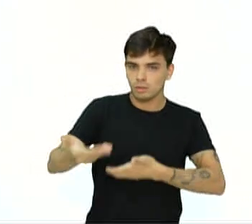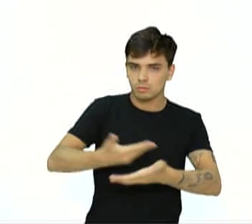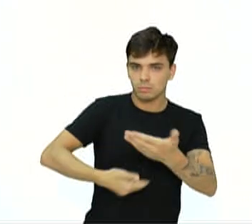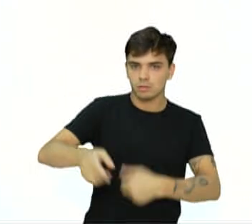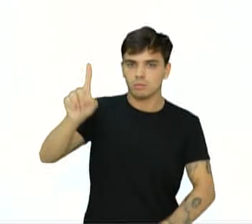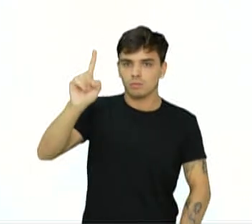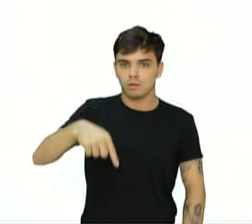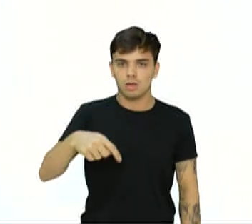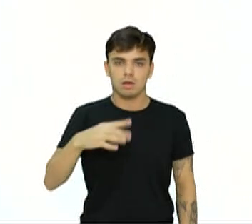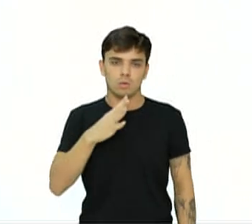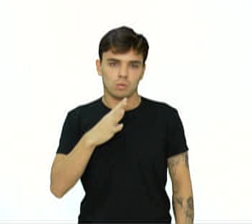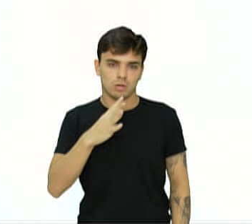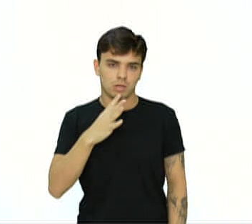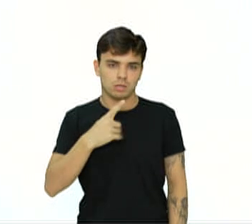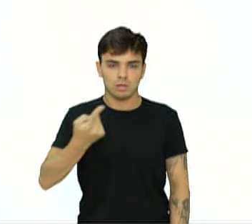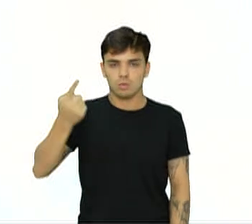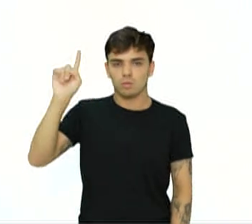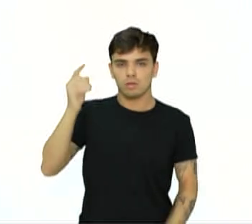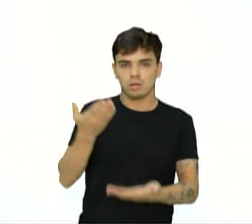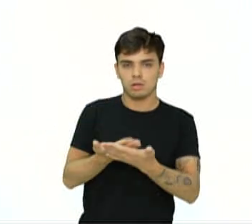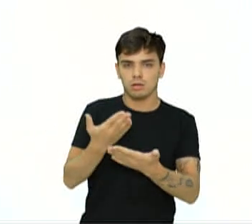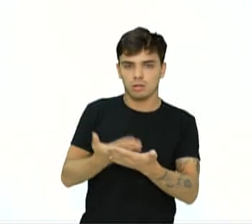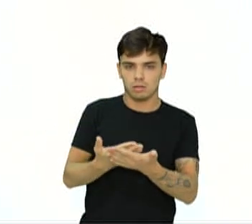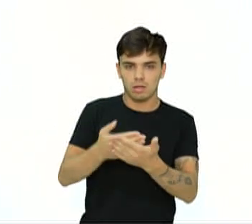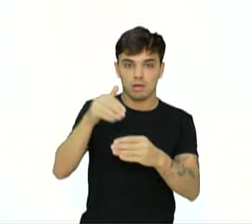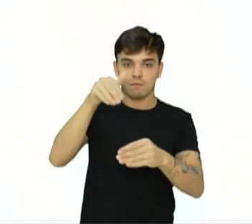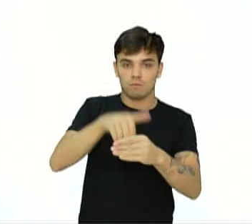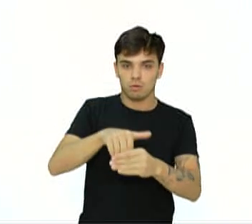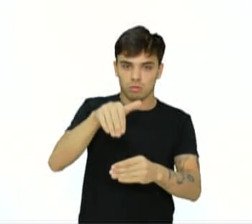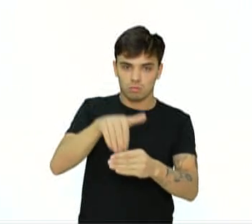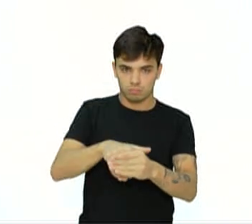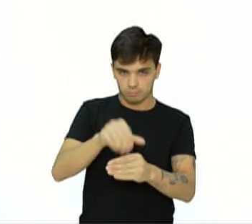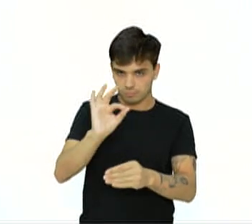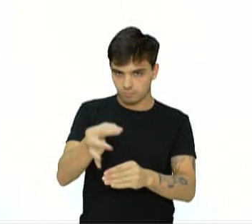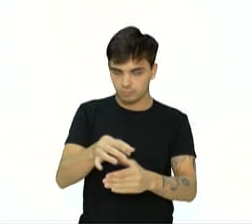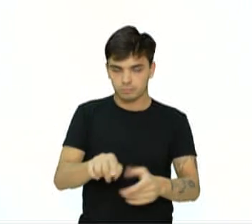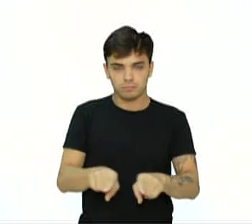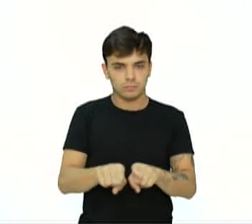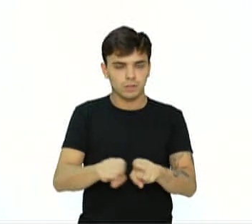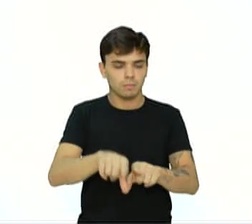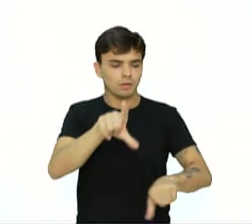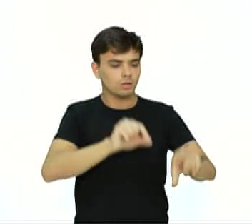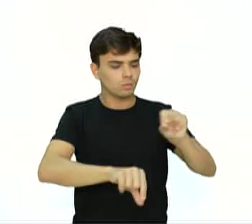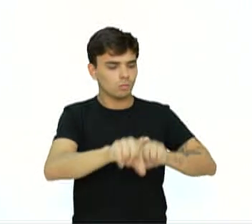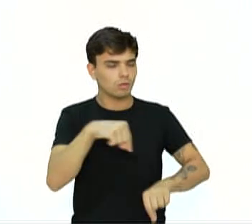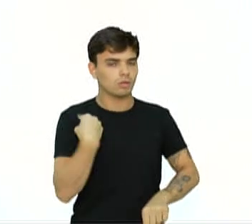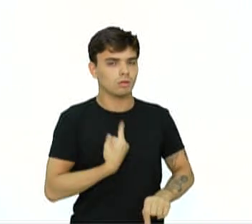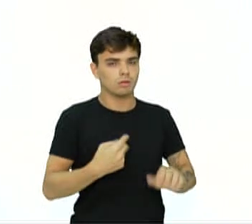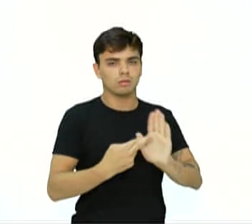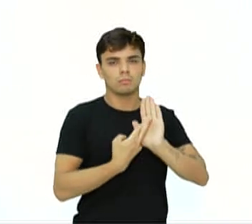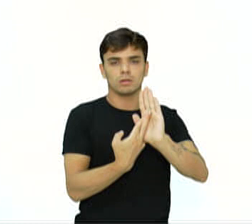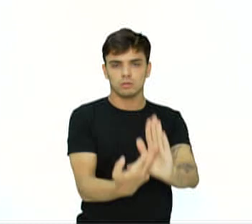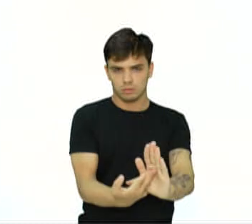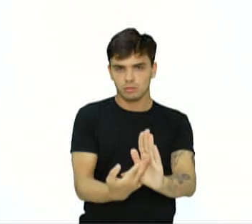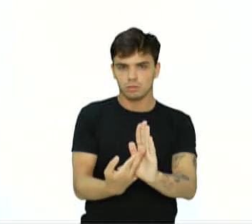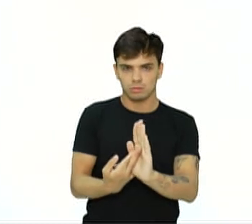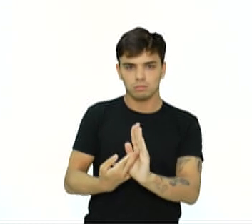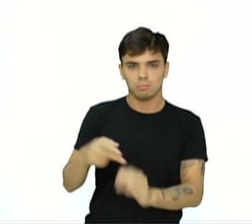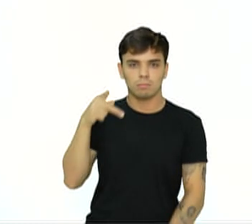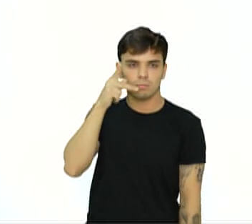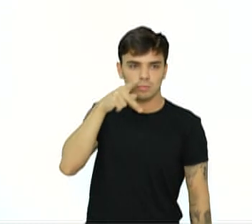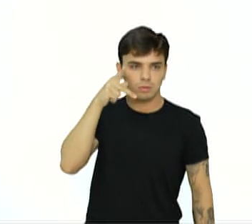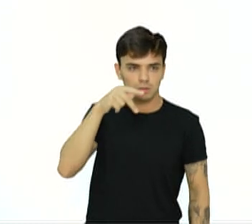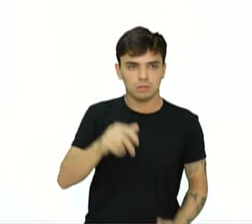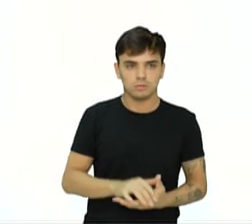participação, como a gente viu na última aula, é o voto, a escolha dos nossos representantes